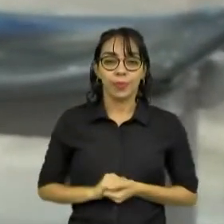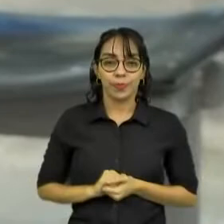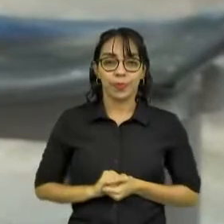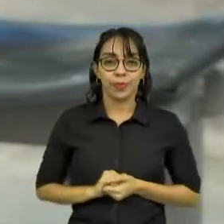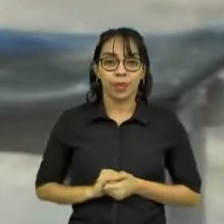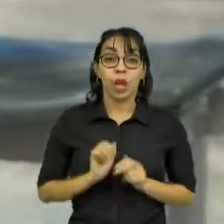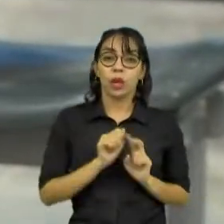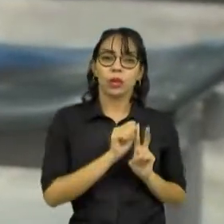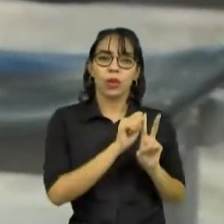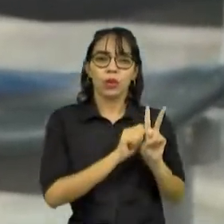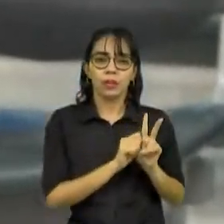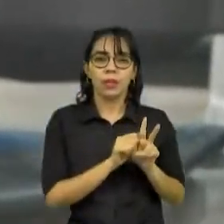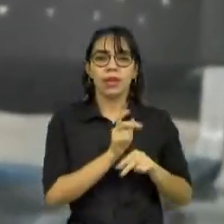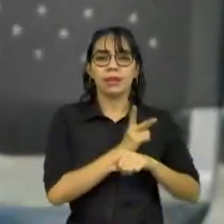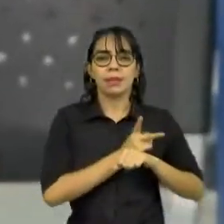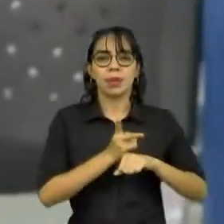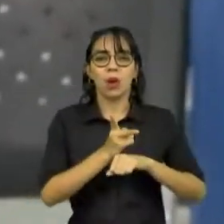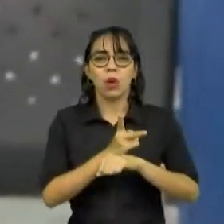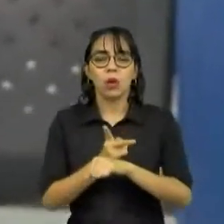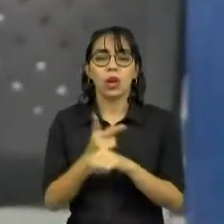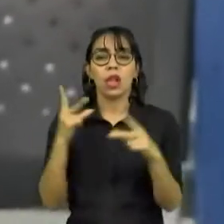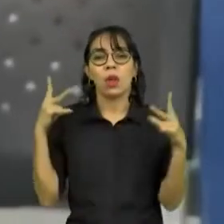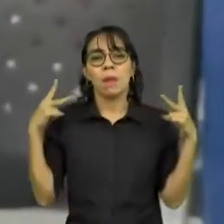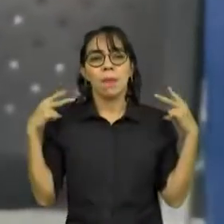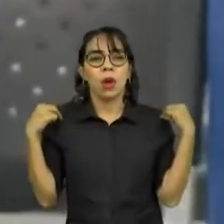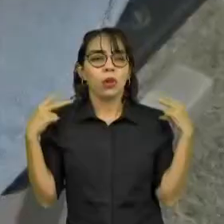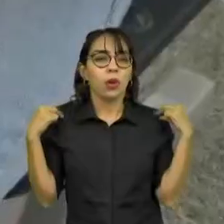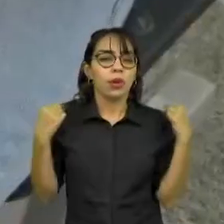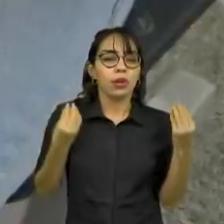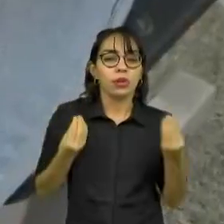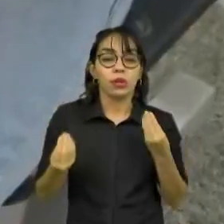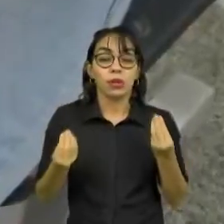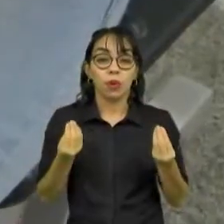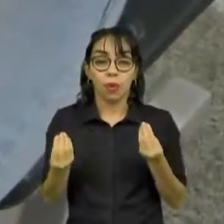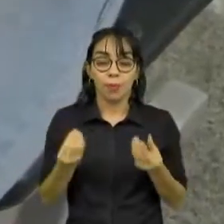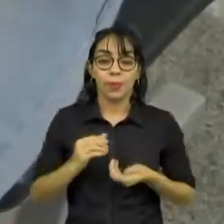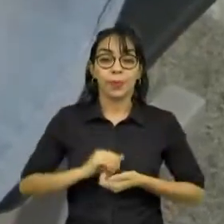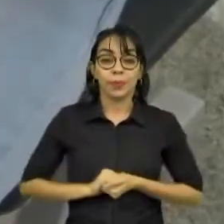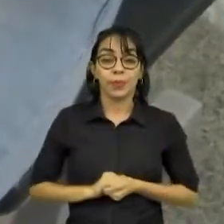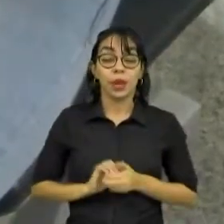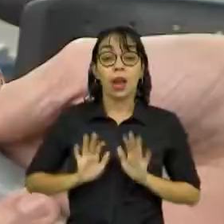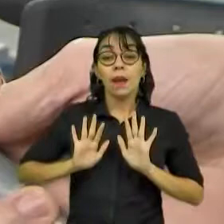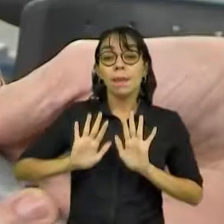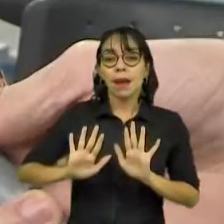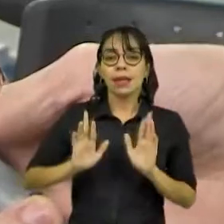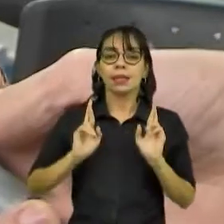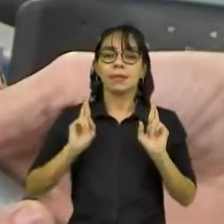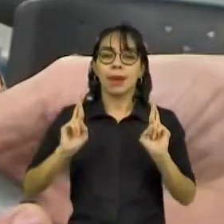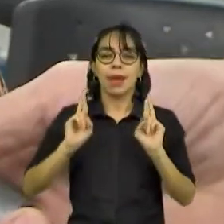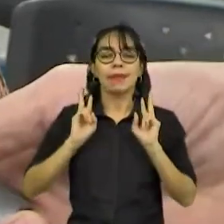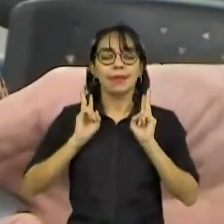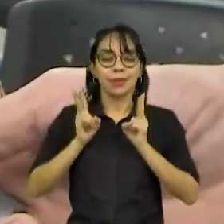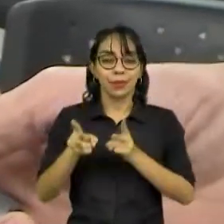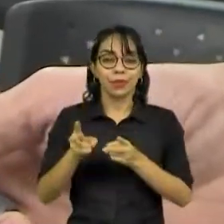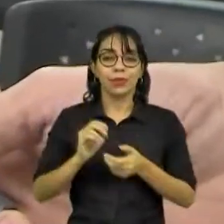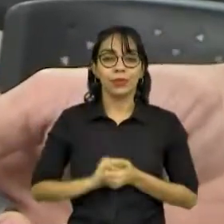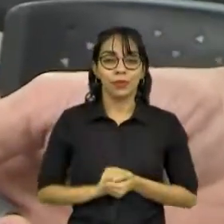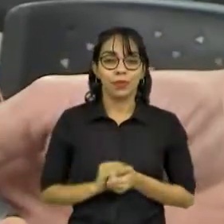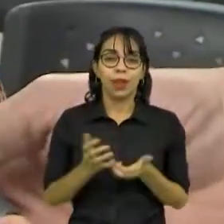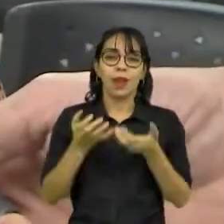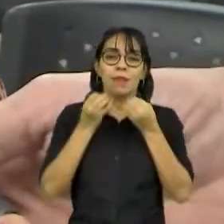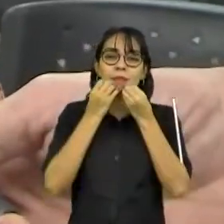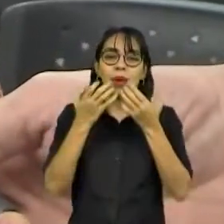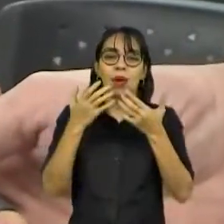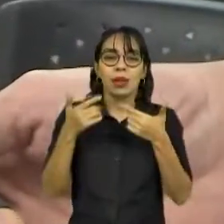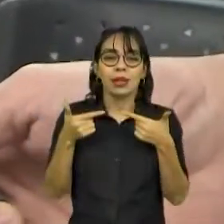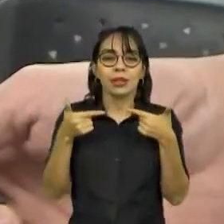são 2 meses à procura de uma vaga como motorista desde que saiu do último trabalho. Mas Henrique não perde a esperança. Eu desejo boa sorte, né, para os